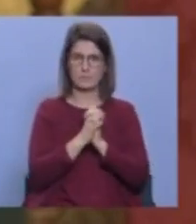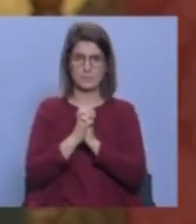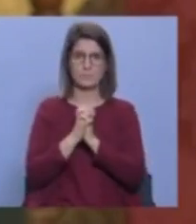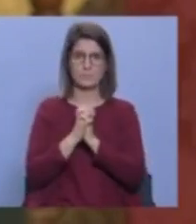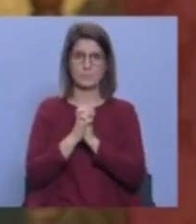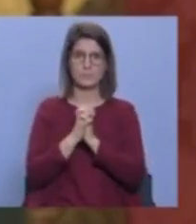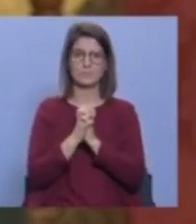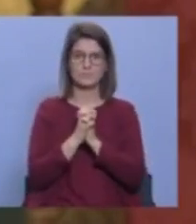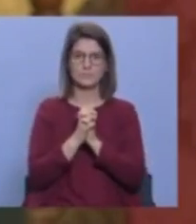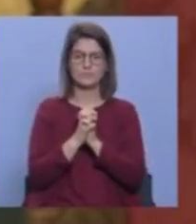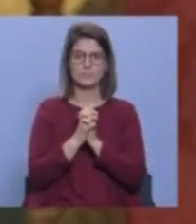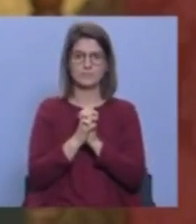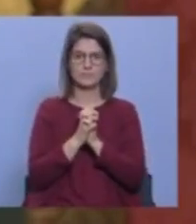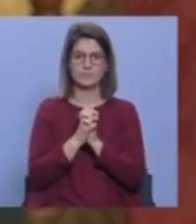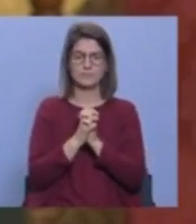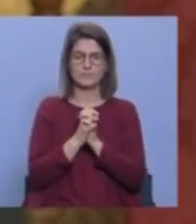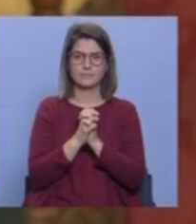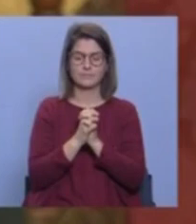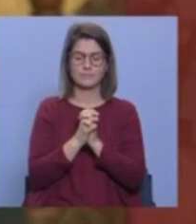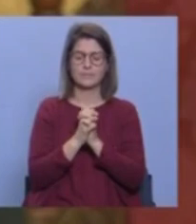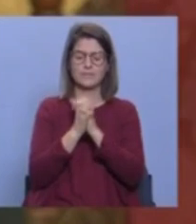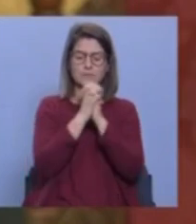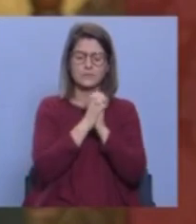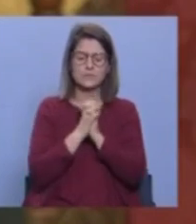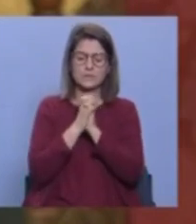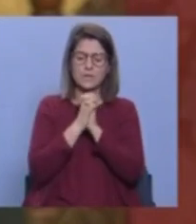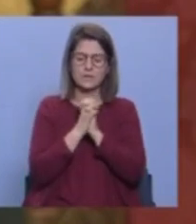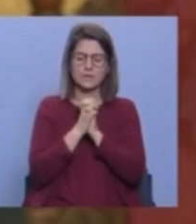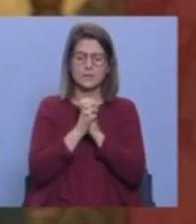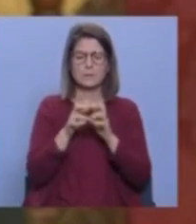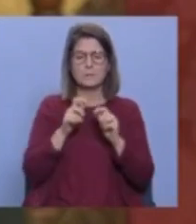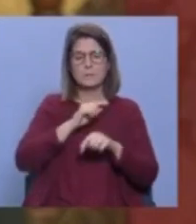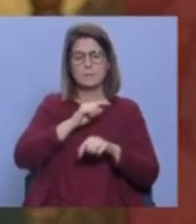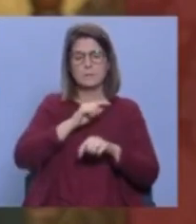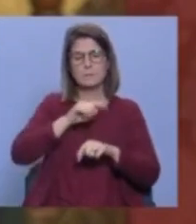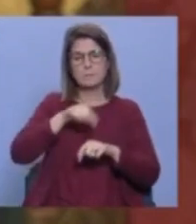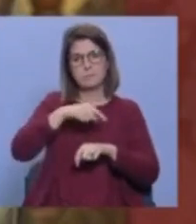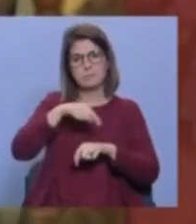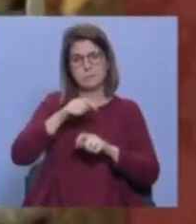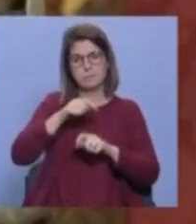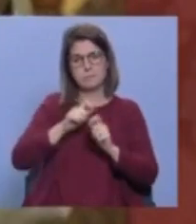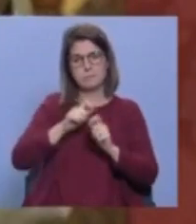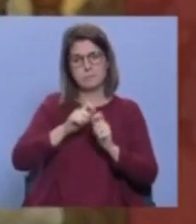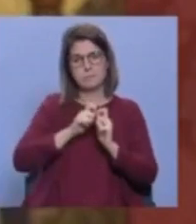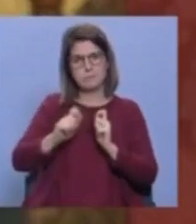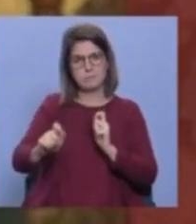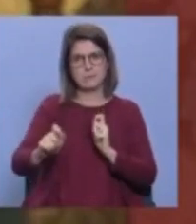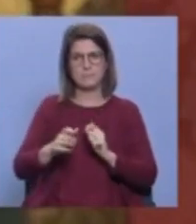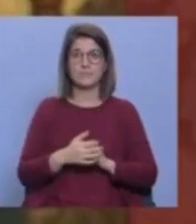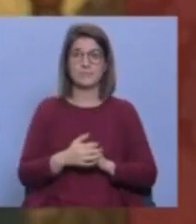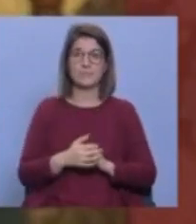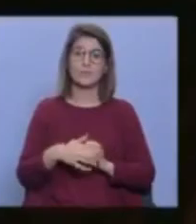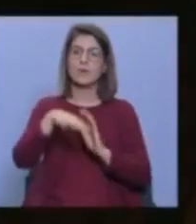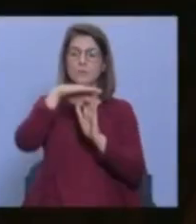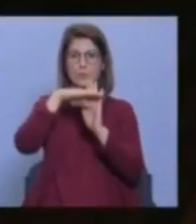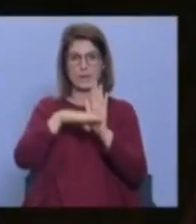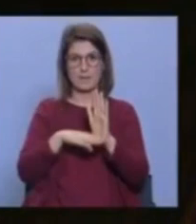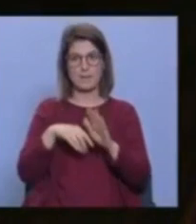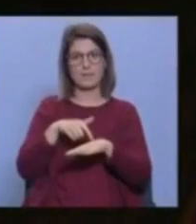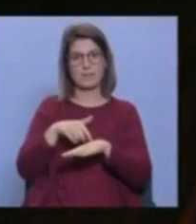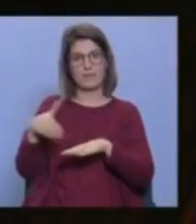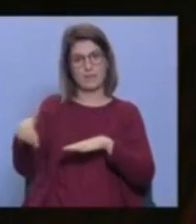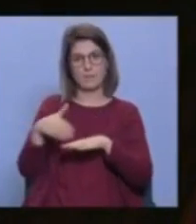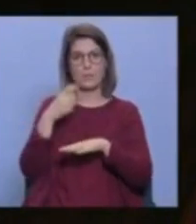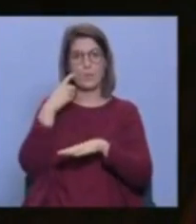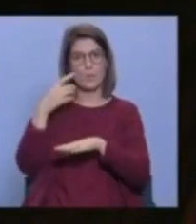preciso rezar intensivamente. Temos já um programa quaresmal